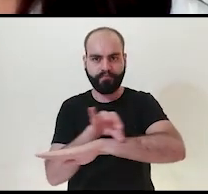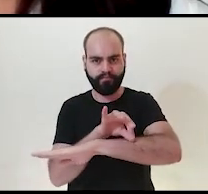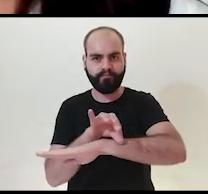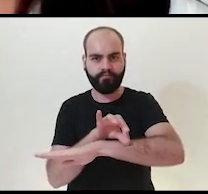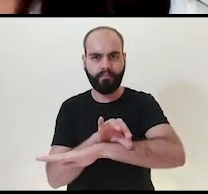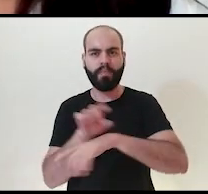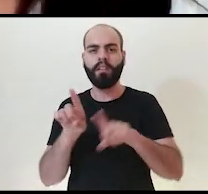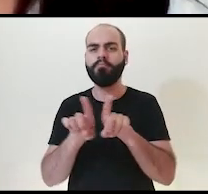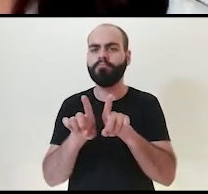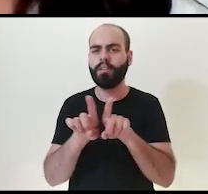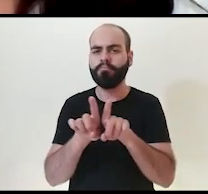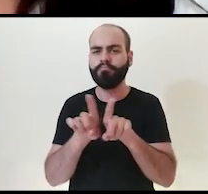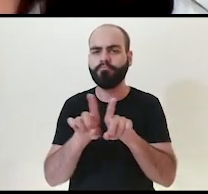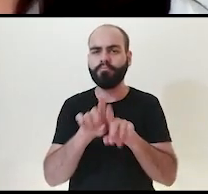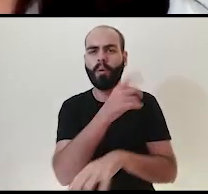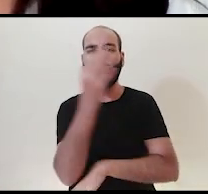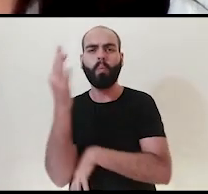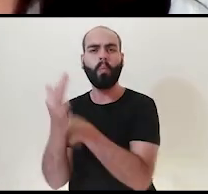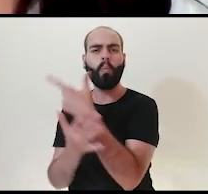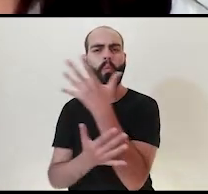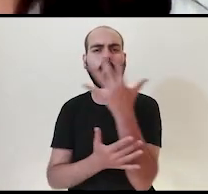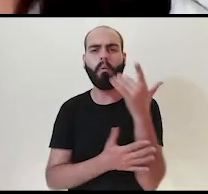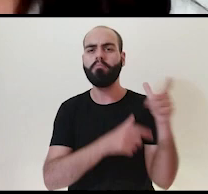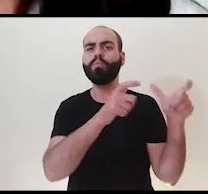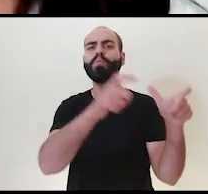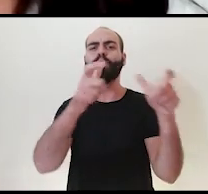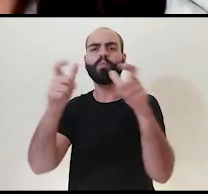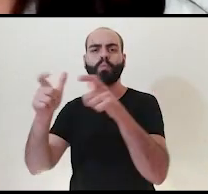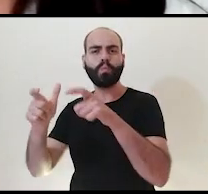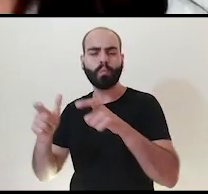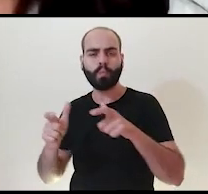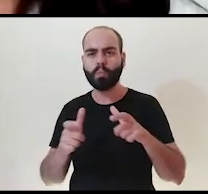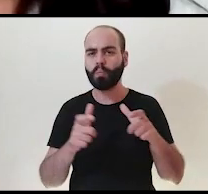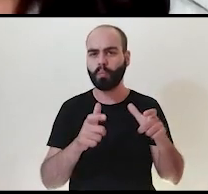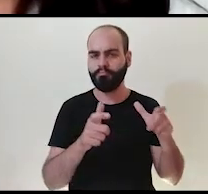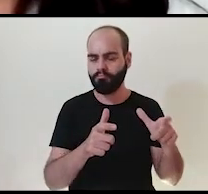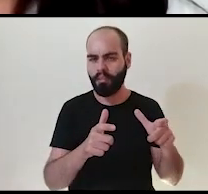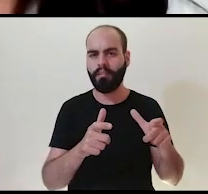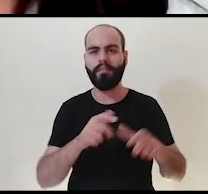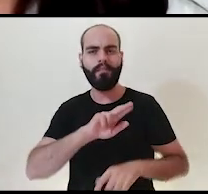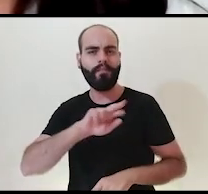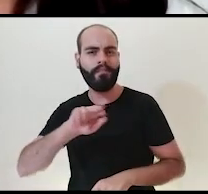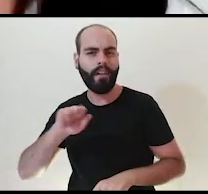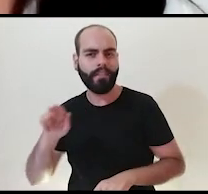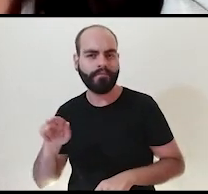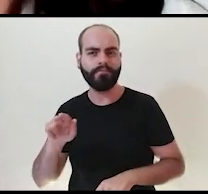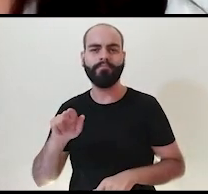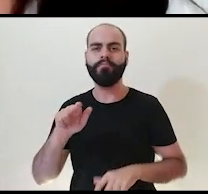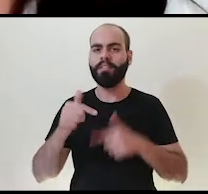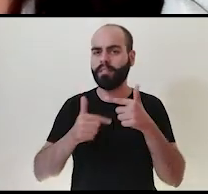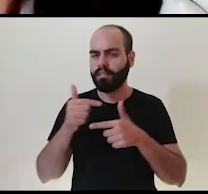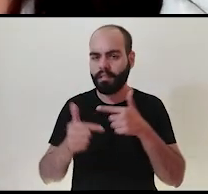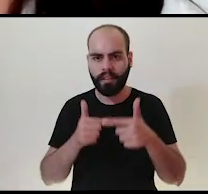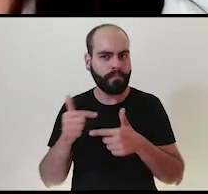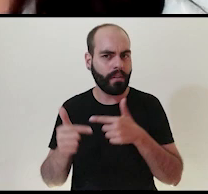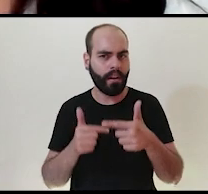de natureza, de paisagem, de viagens, adoro. Já fiz, inclusive, alguns trabalhos de fine art nessa área,